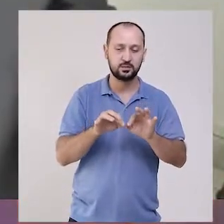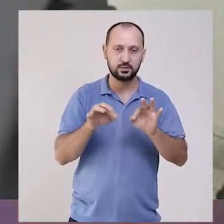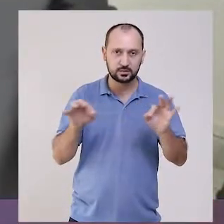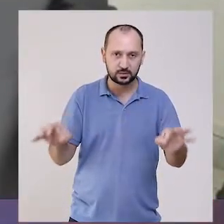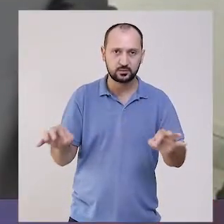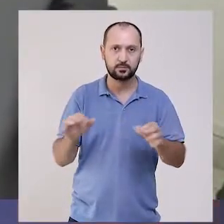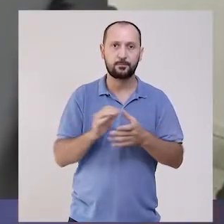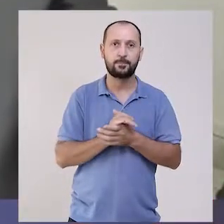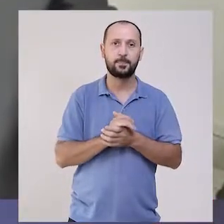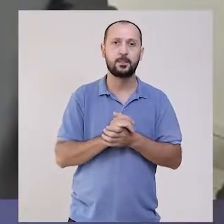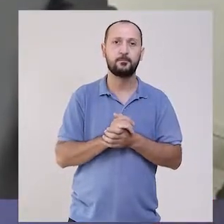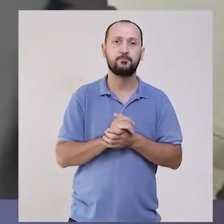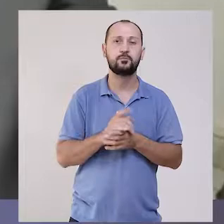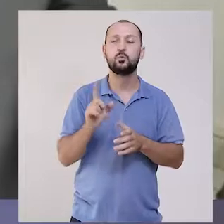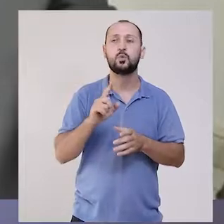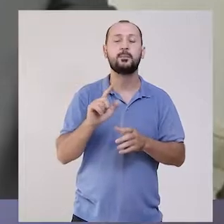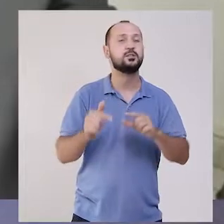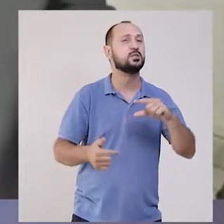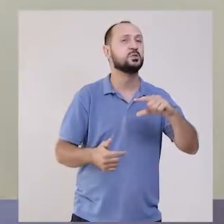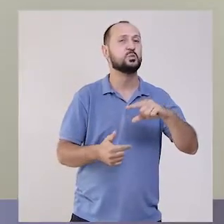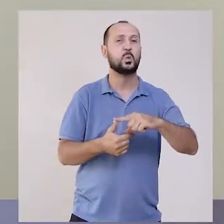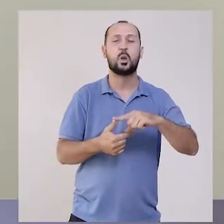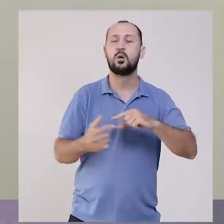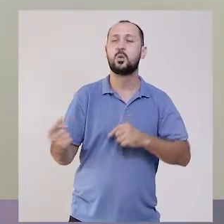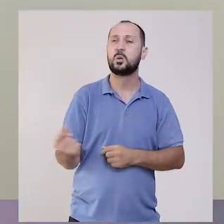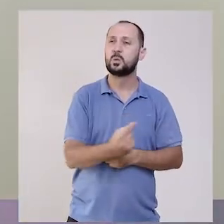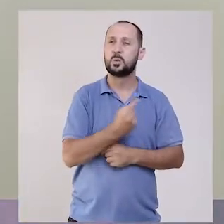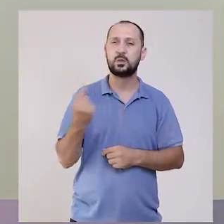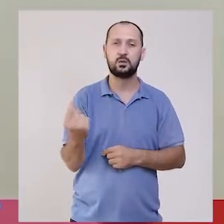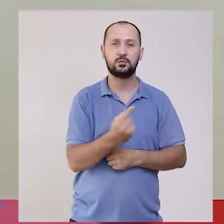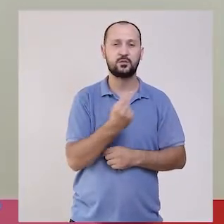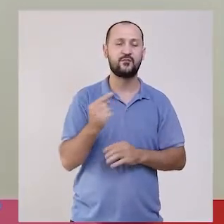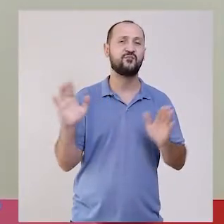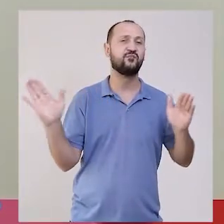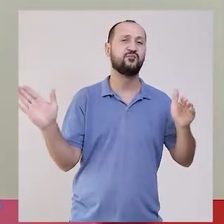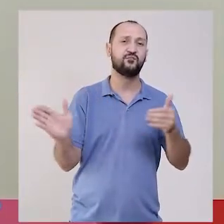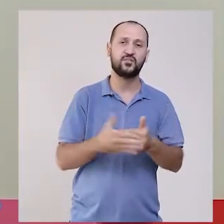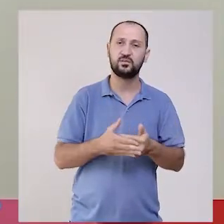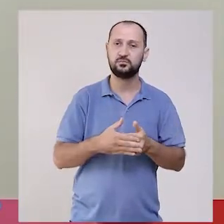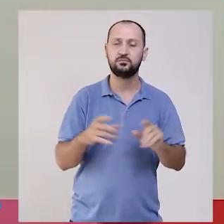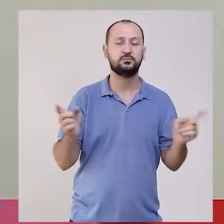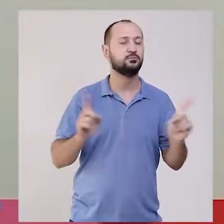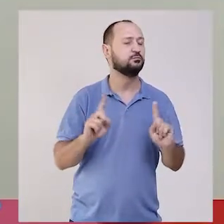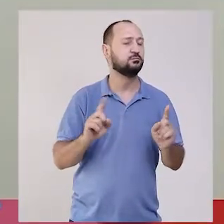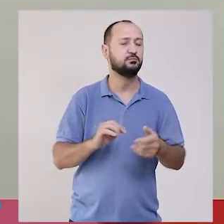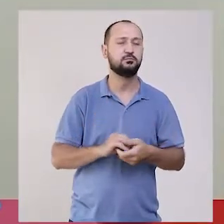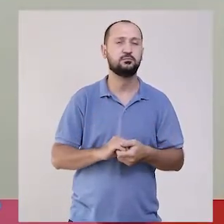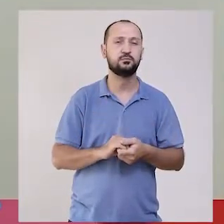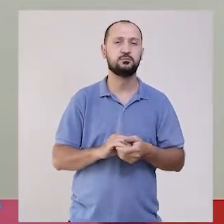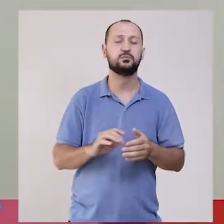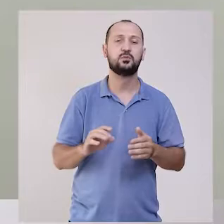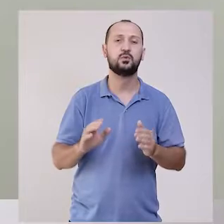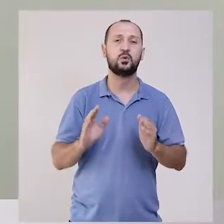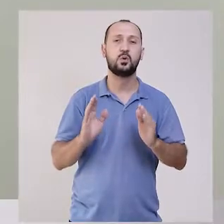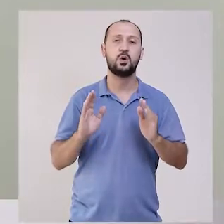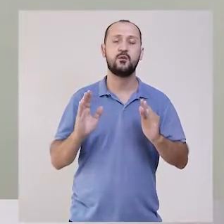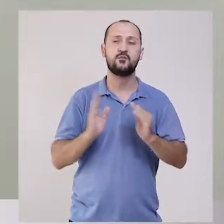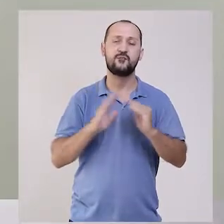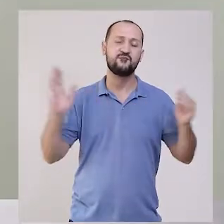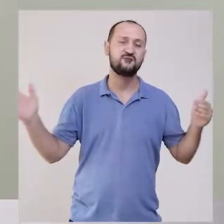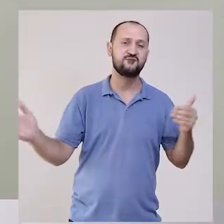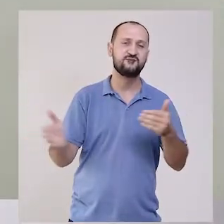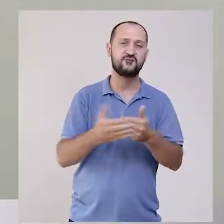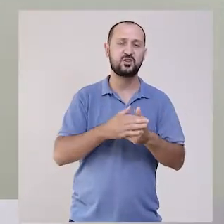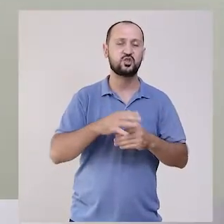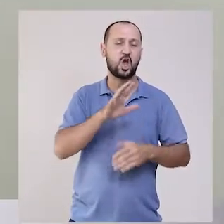vigilância. Eu acho que hoje não é mais o isolamento total, o lockdown, o isolamento. Aliás, o lockdown tem